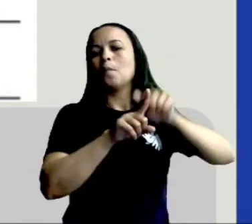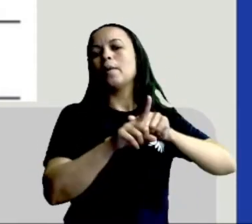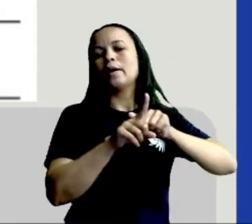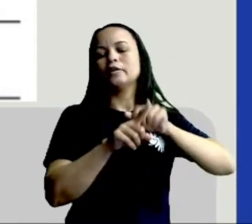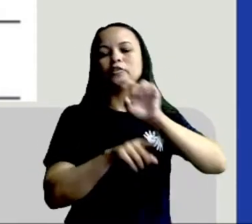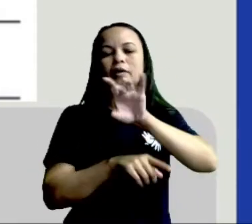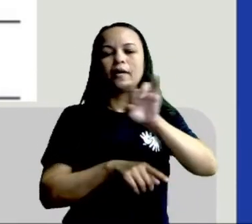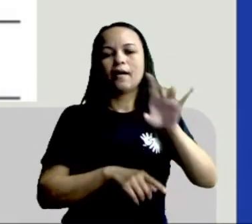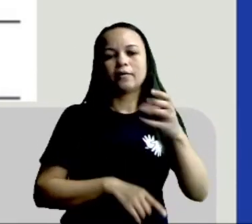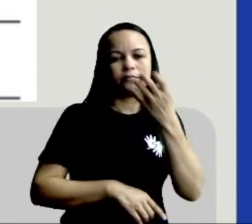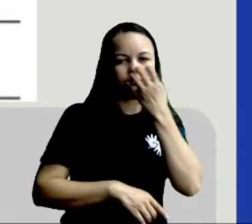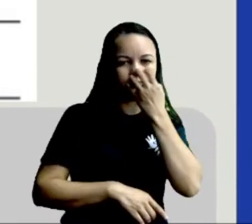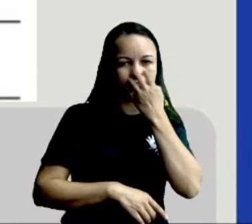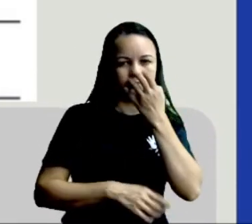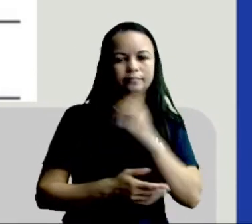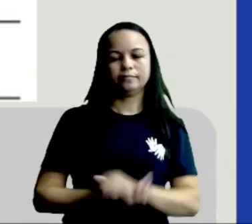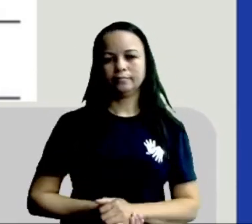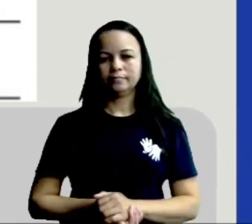por cada cachorro.